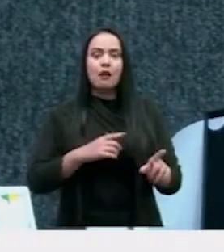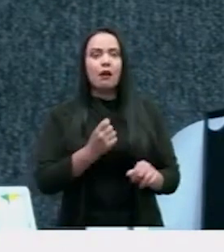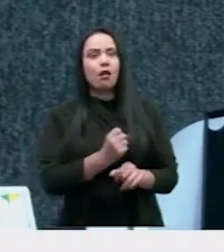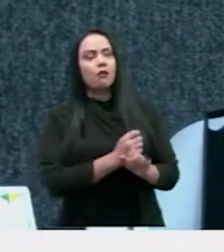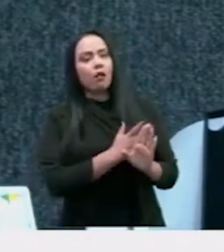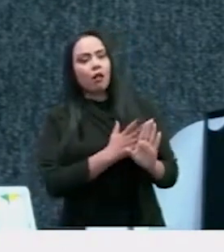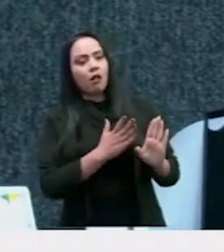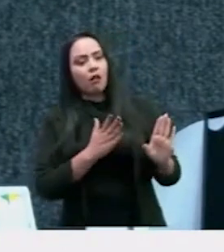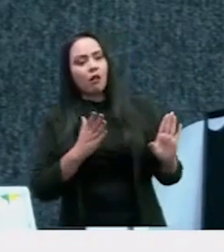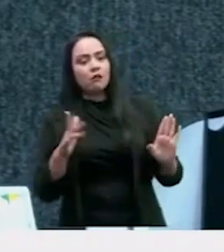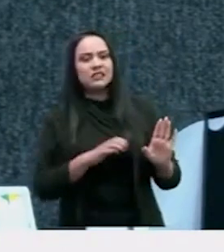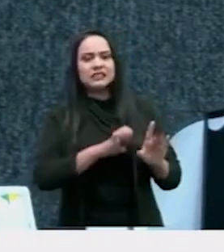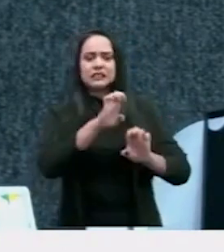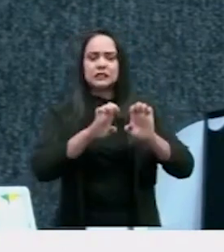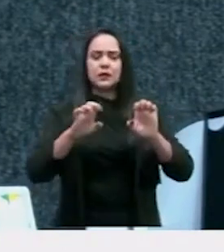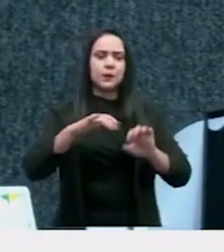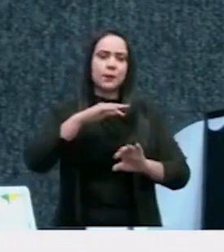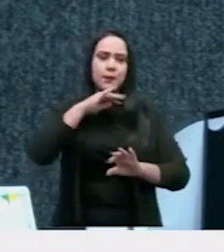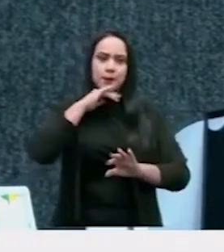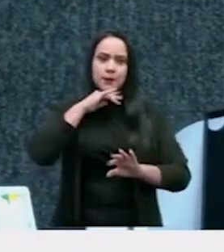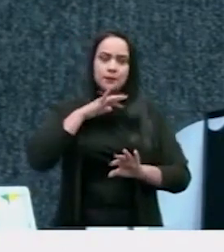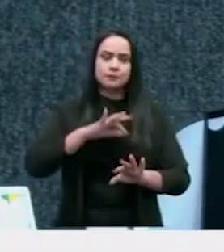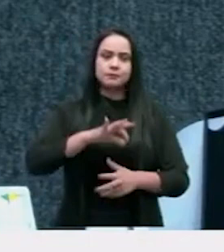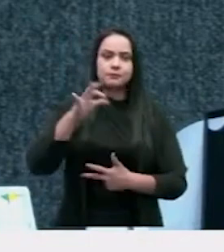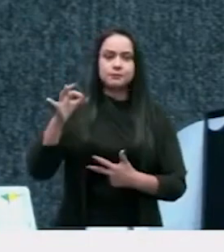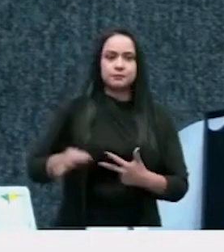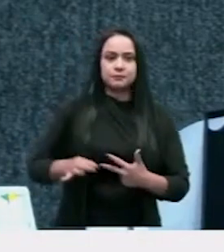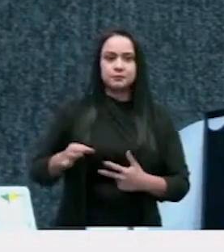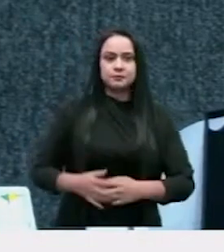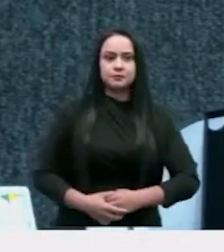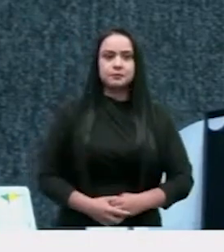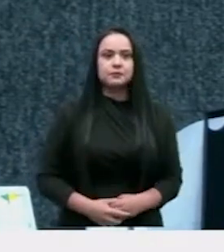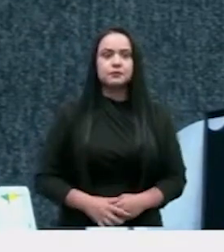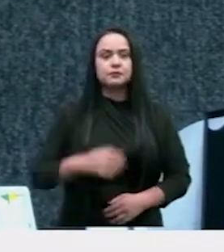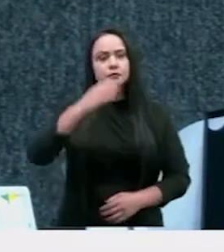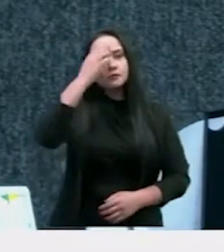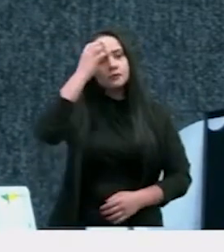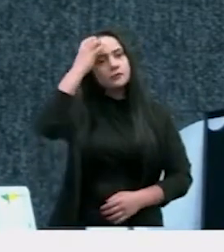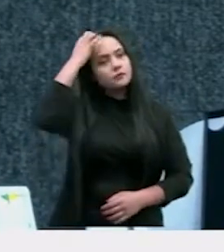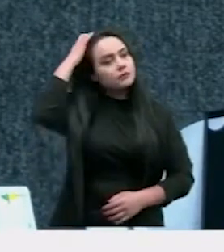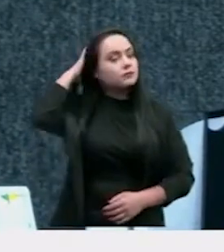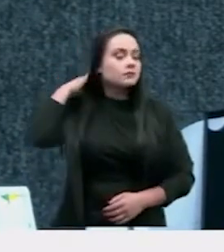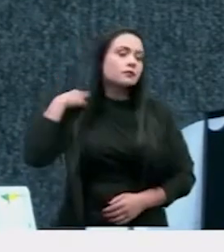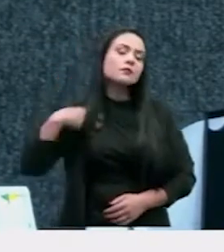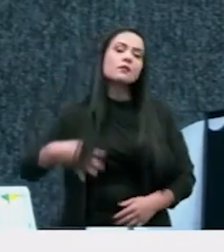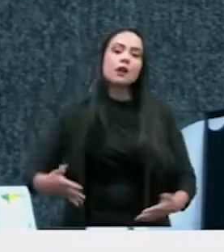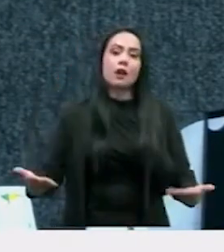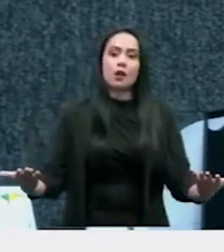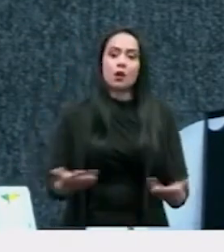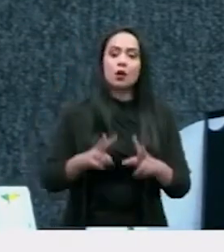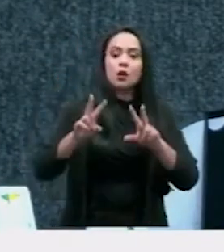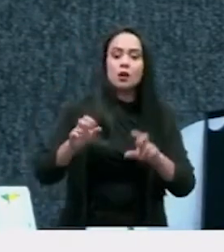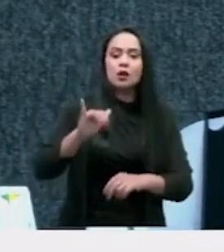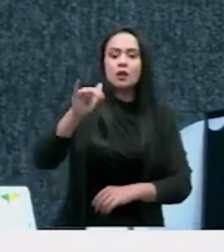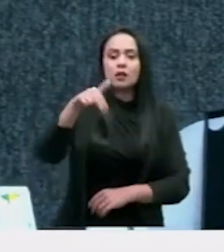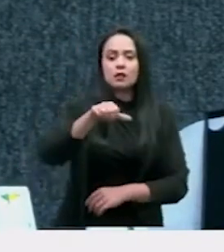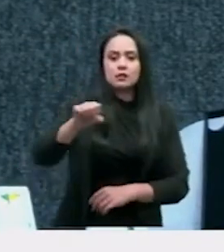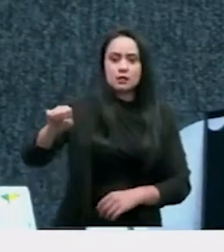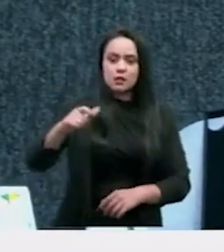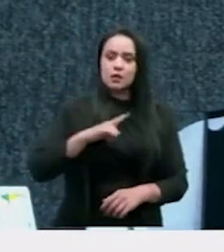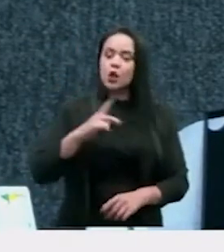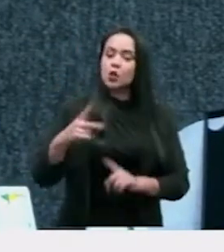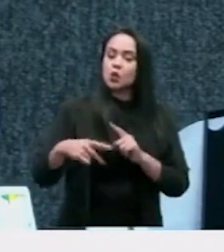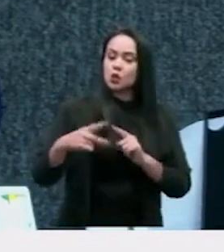fazendo estatística ruim para o poder judiciário em relação ao INSS há dois grandes